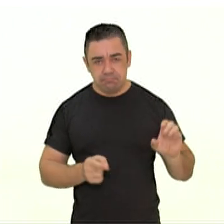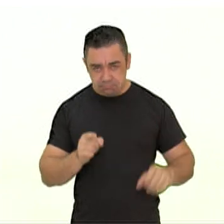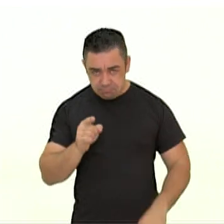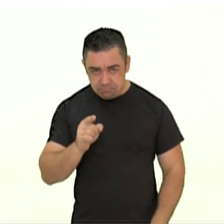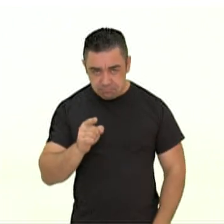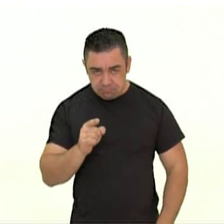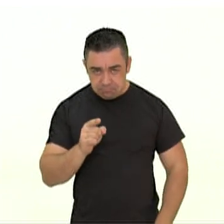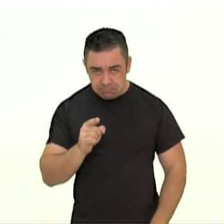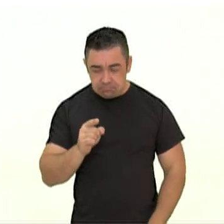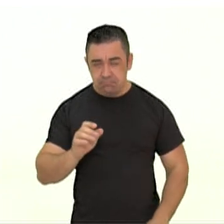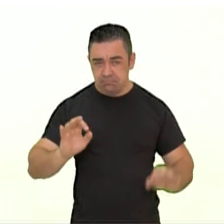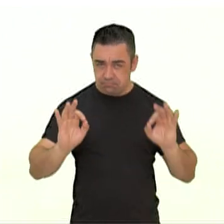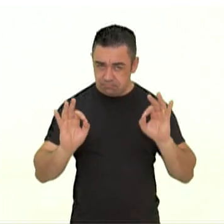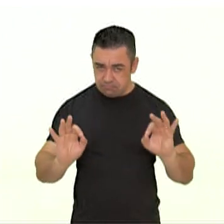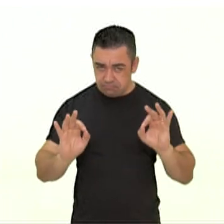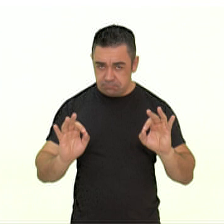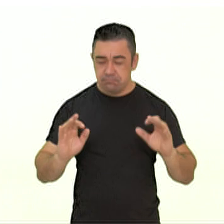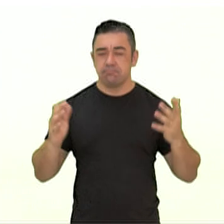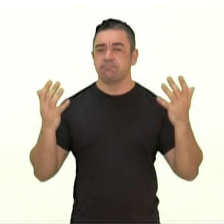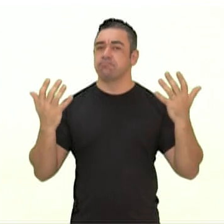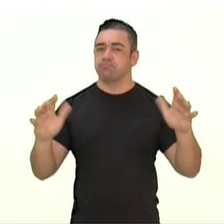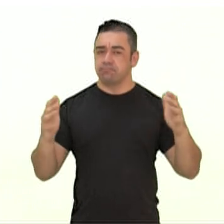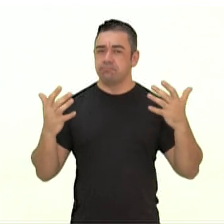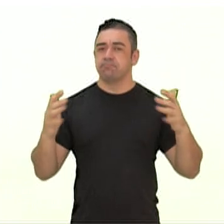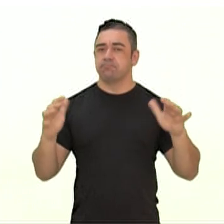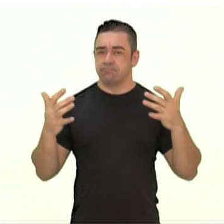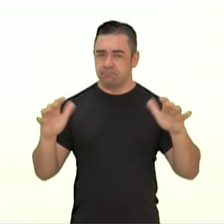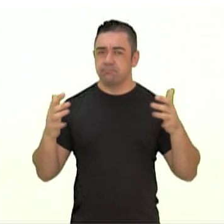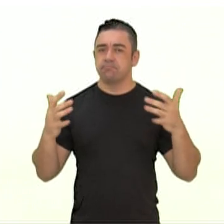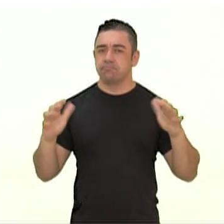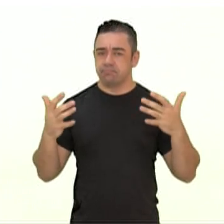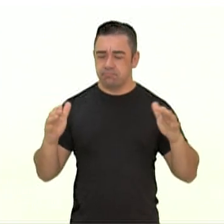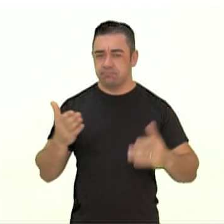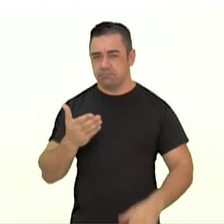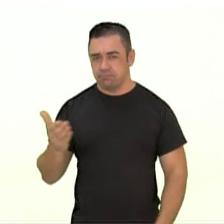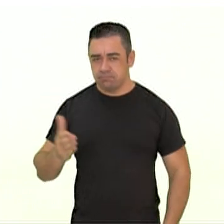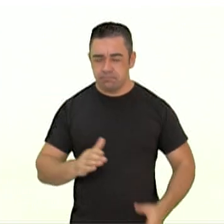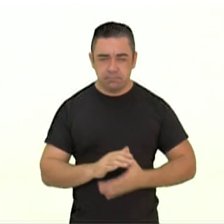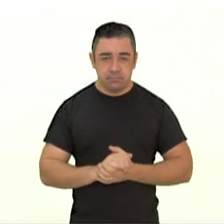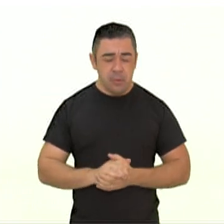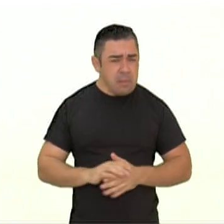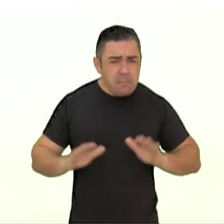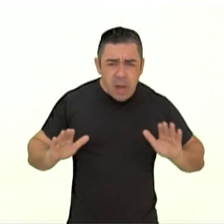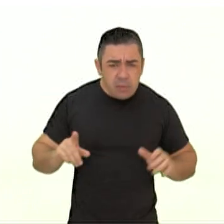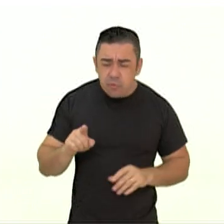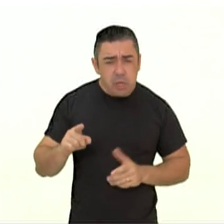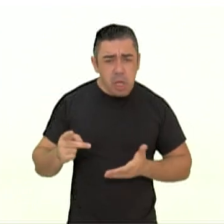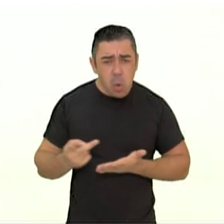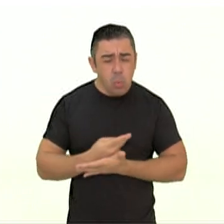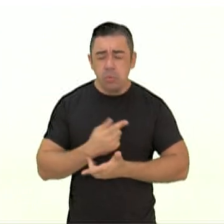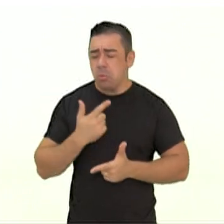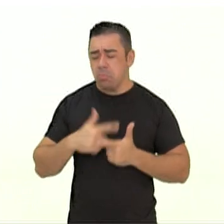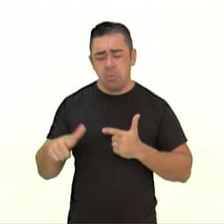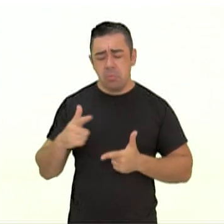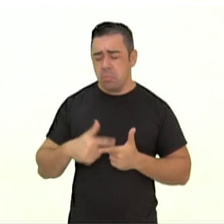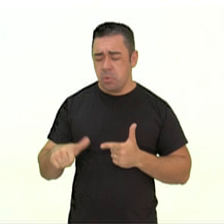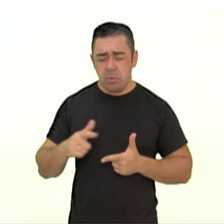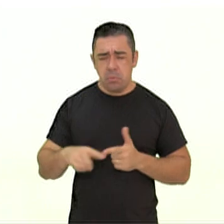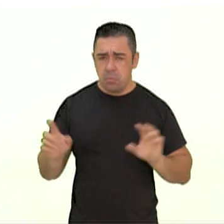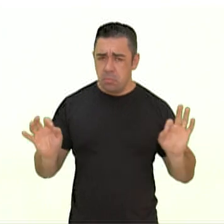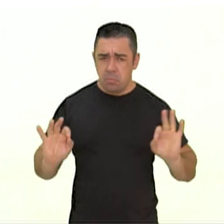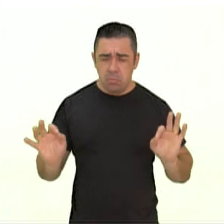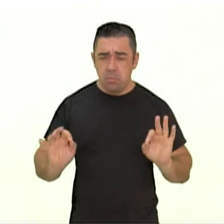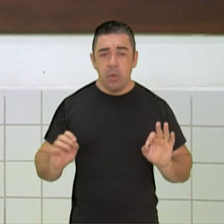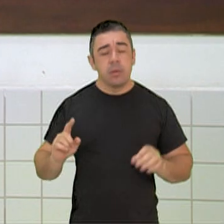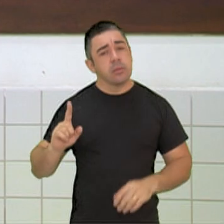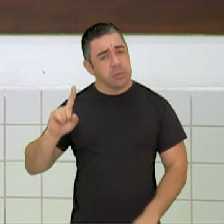C, adversativa, você acertou. Está de parabéns. Mas se você errou, sem problemas. Nós